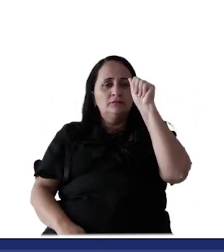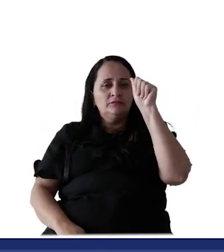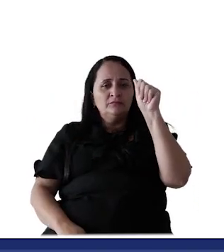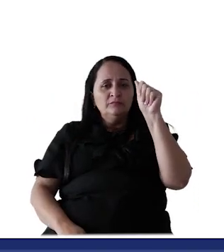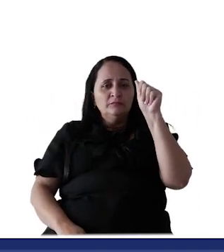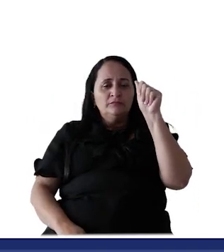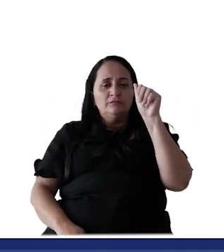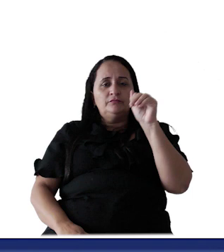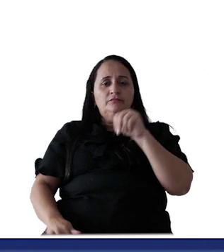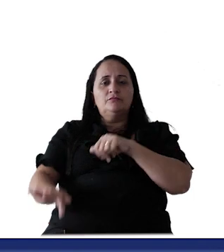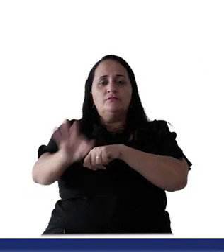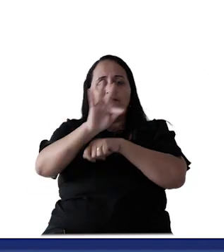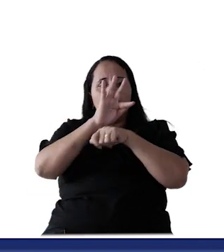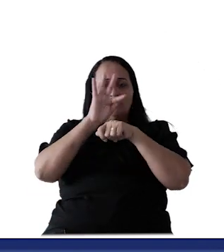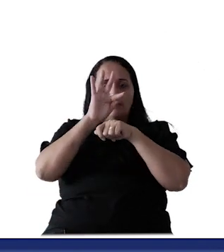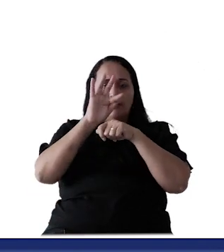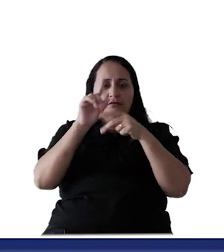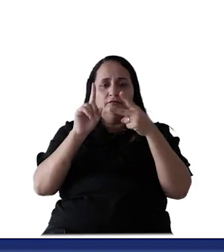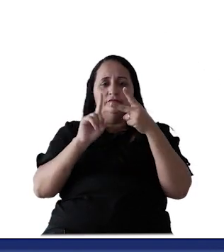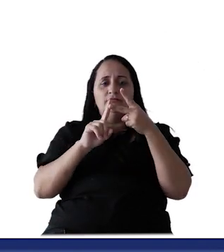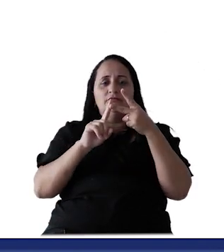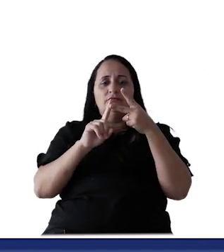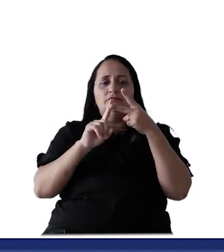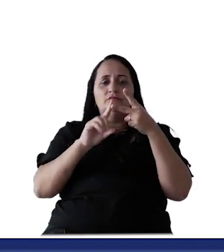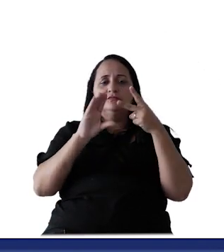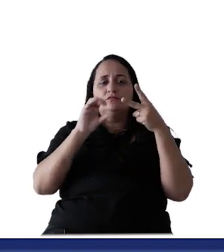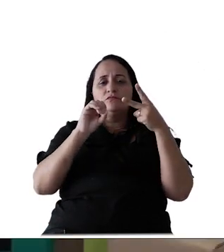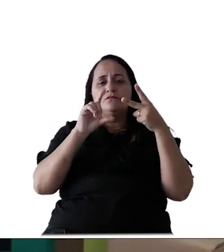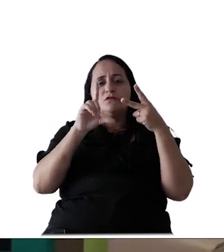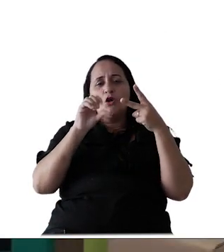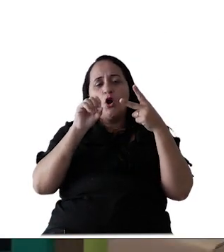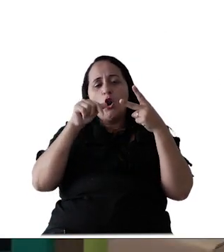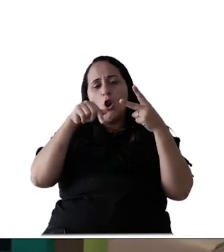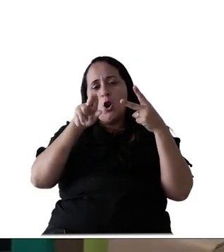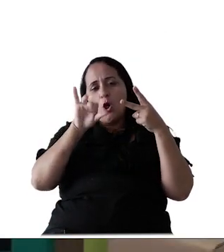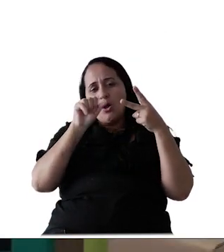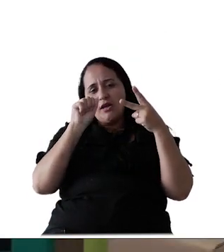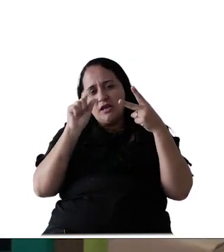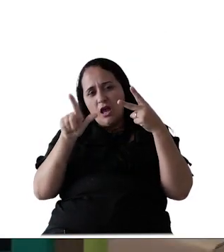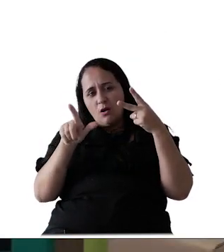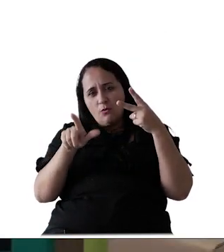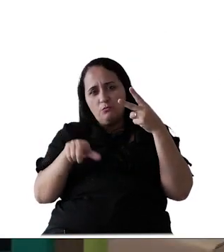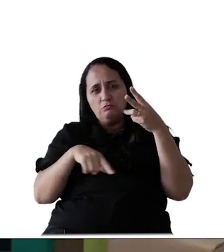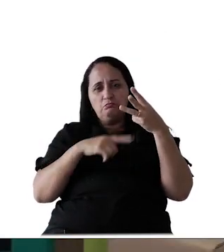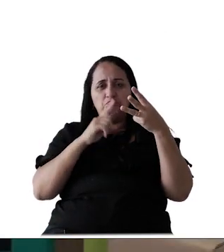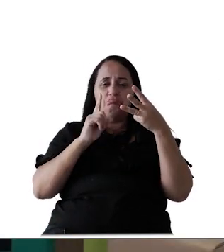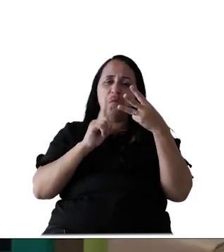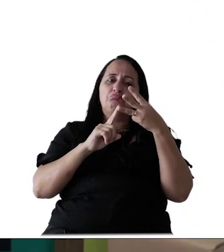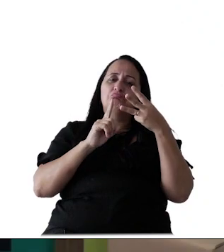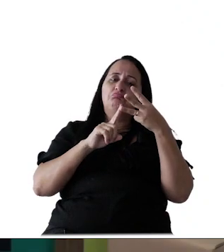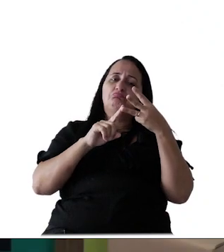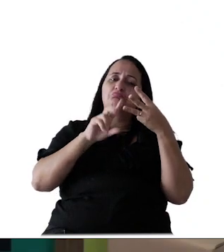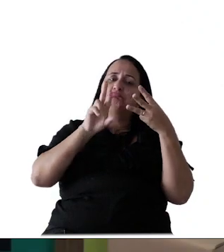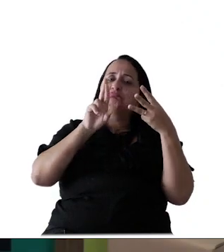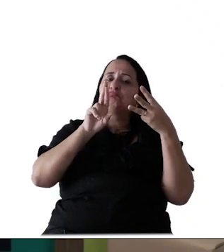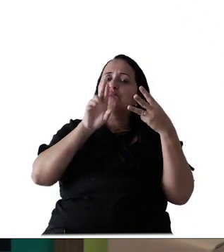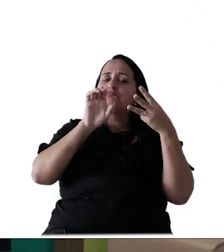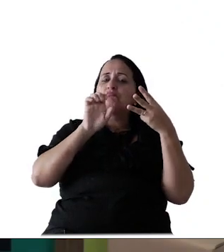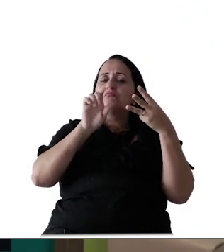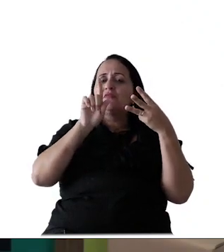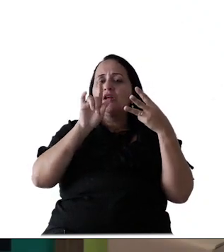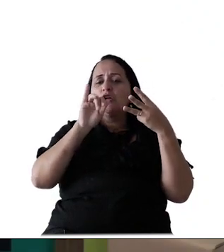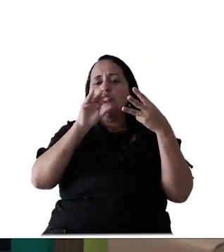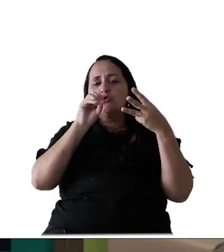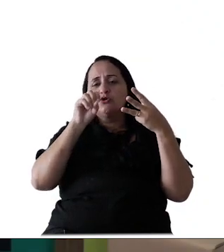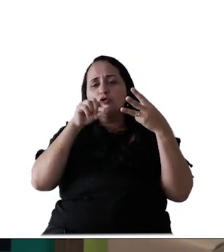linguagem informal. Regional, quer dizer que no norte, no nordeste, no sul vai ter variação